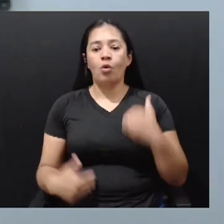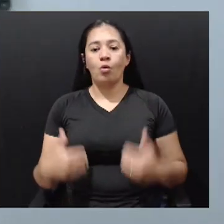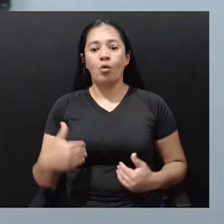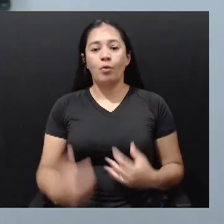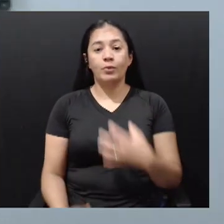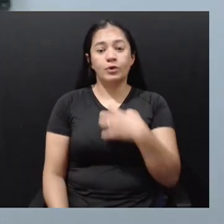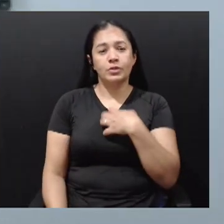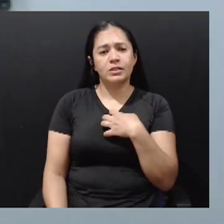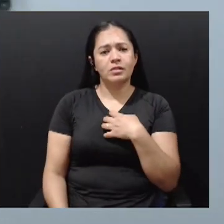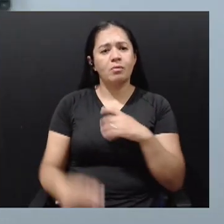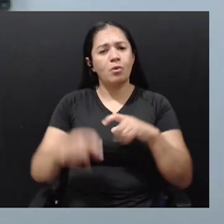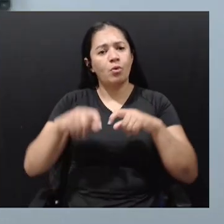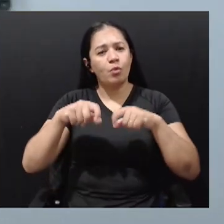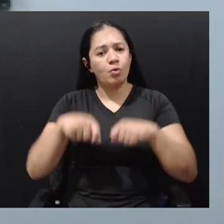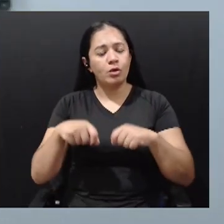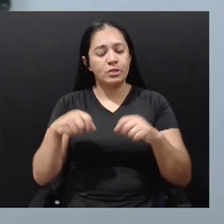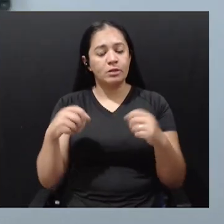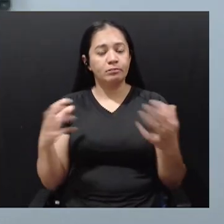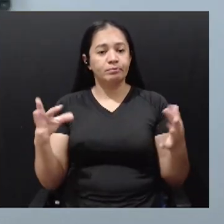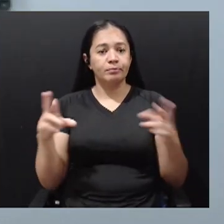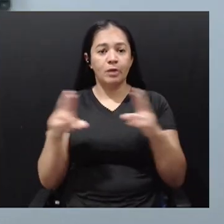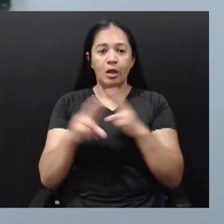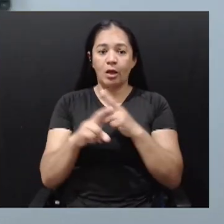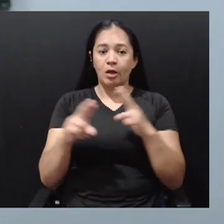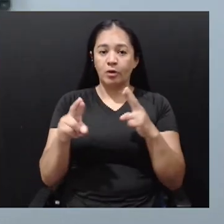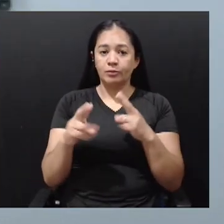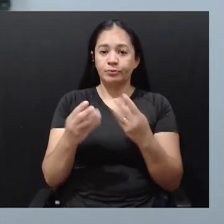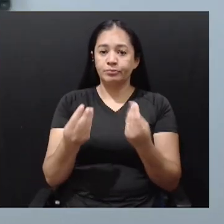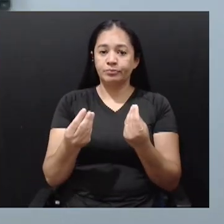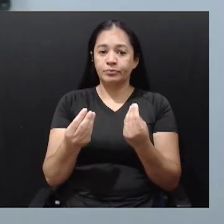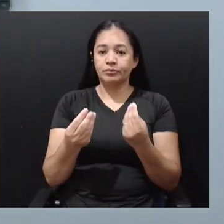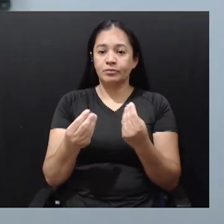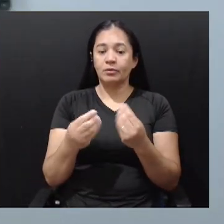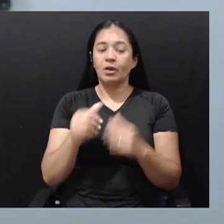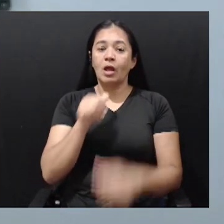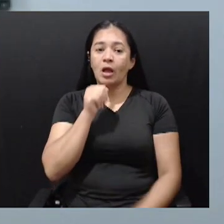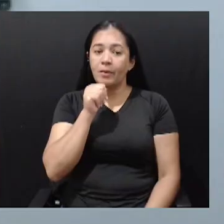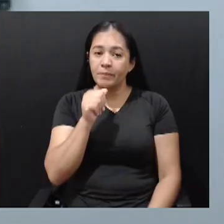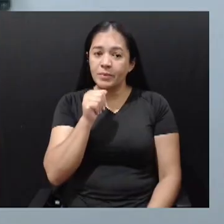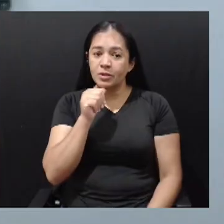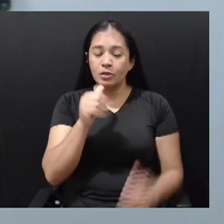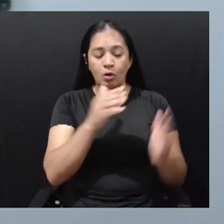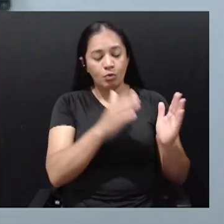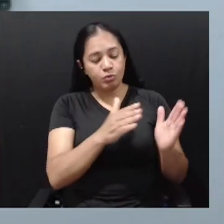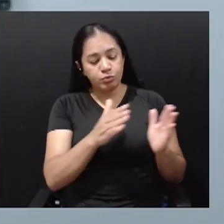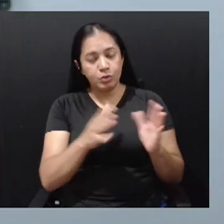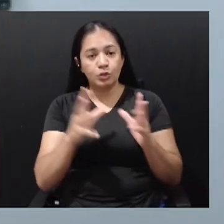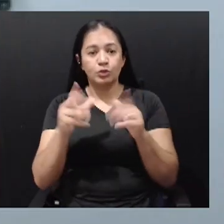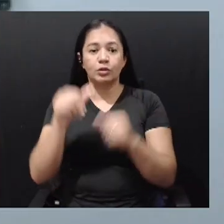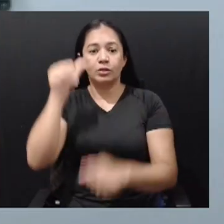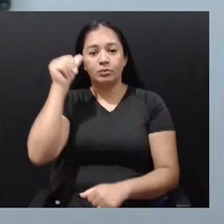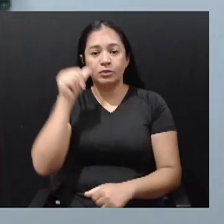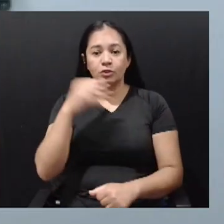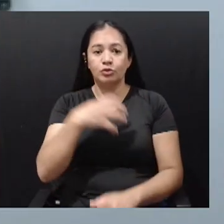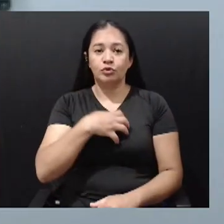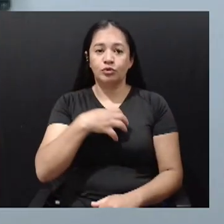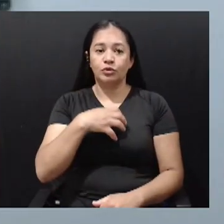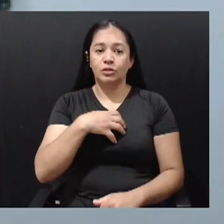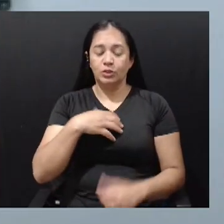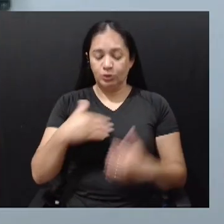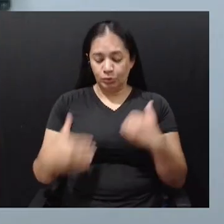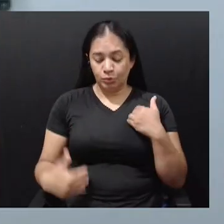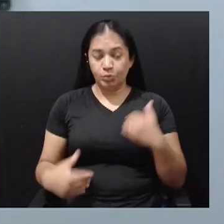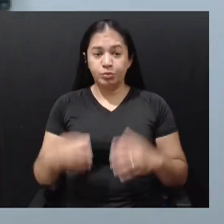estar relacionados à menstruação, né? Ao processo que toda mulher passa de forma fisiológica. Então, são